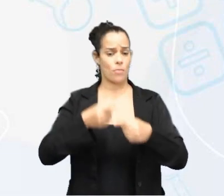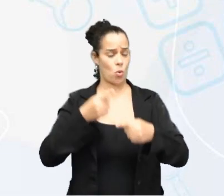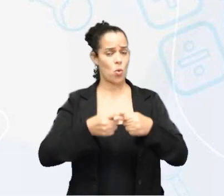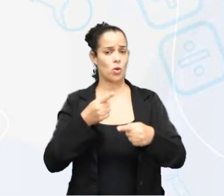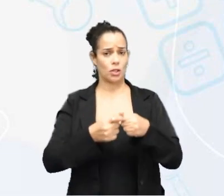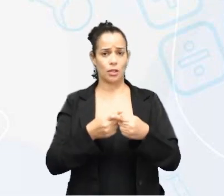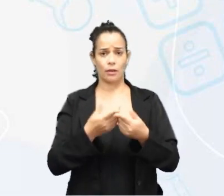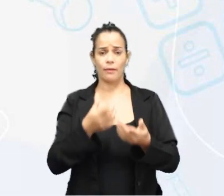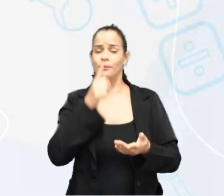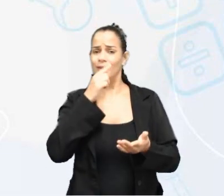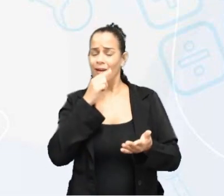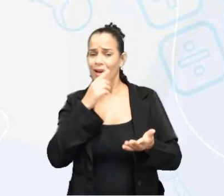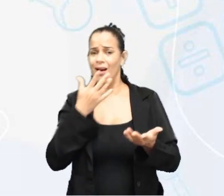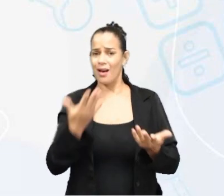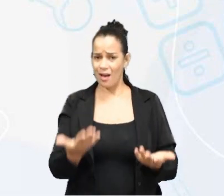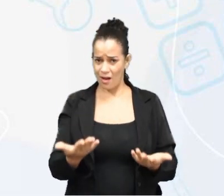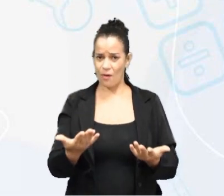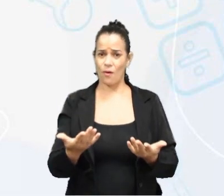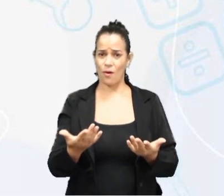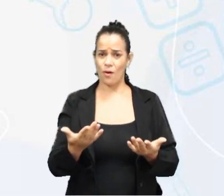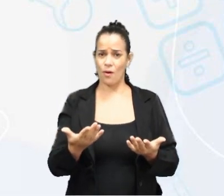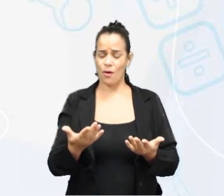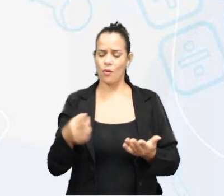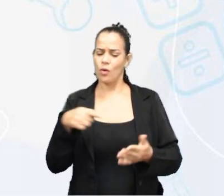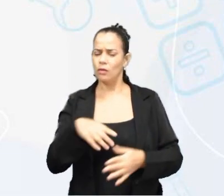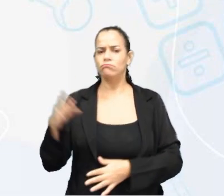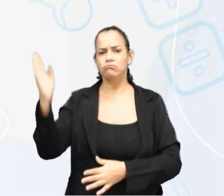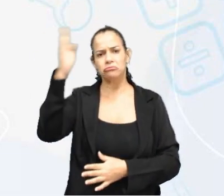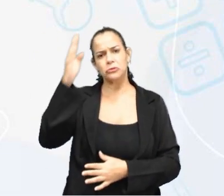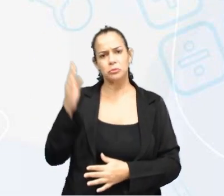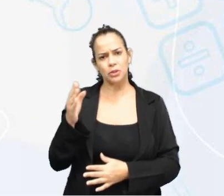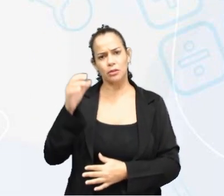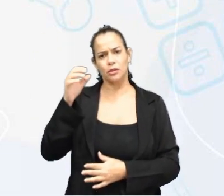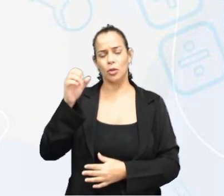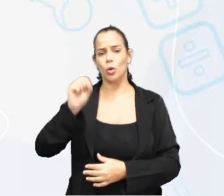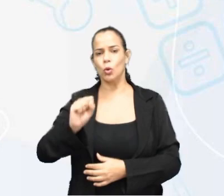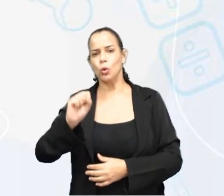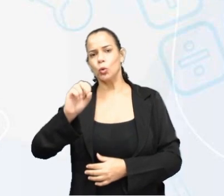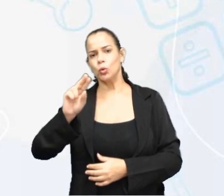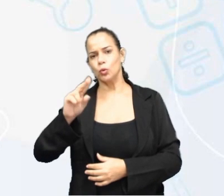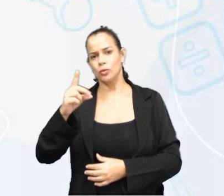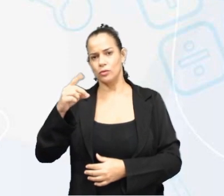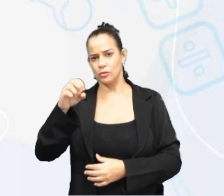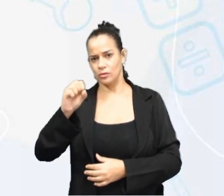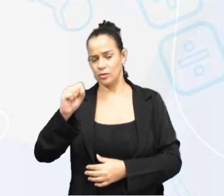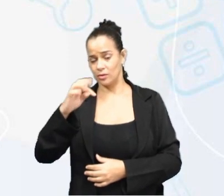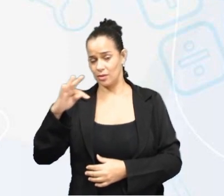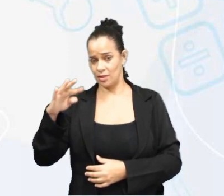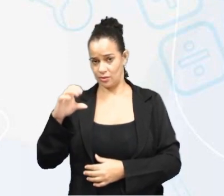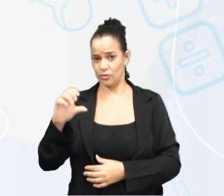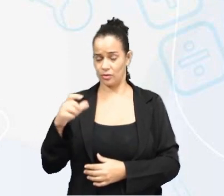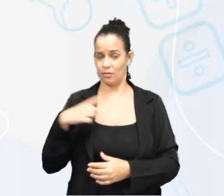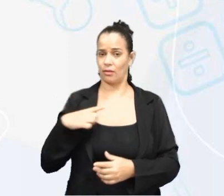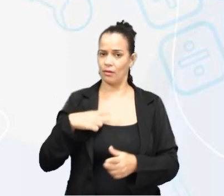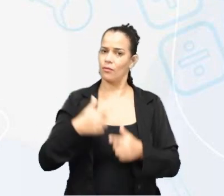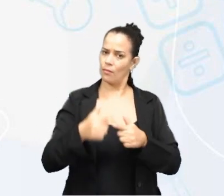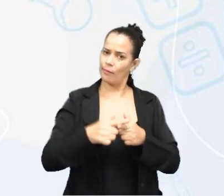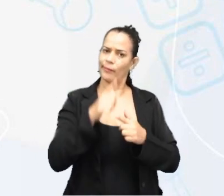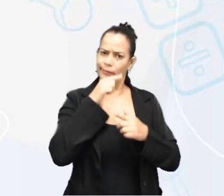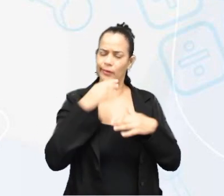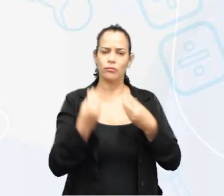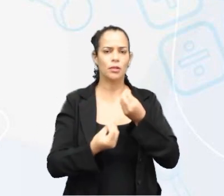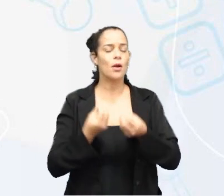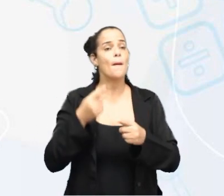de água na região mais próspera do país, o Sudeste. E por que no